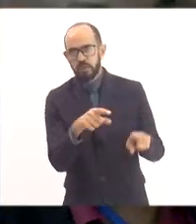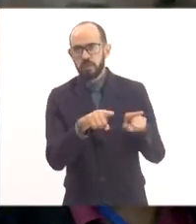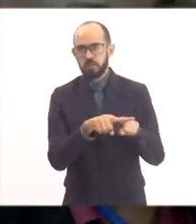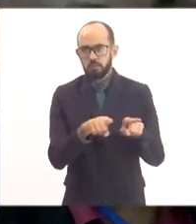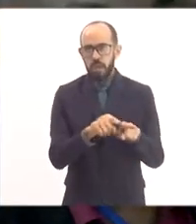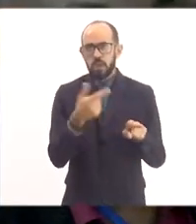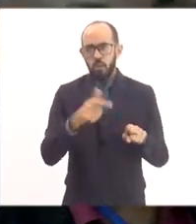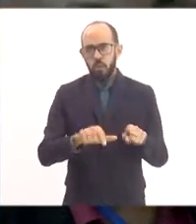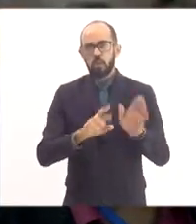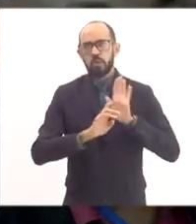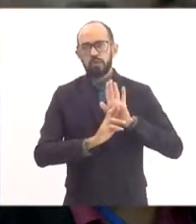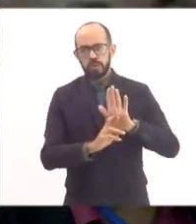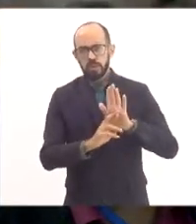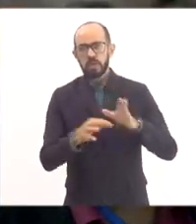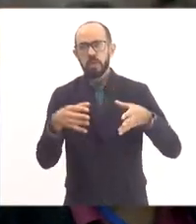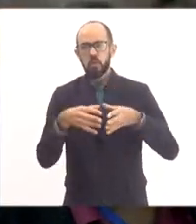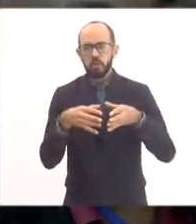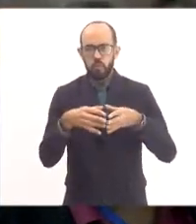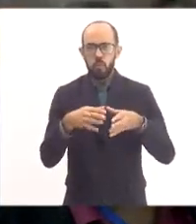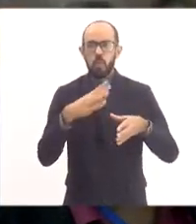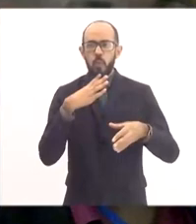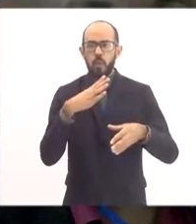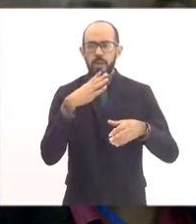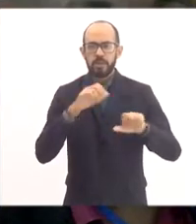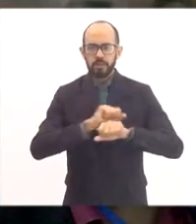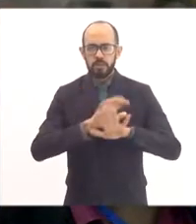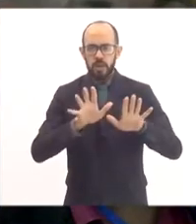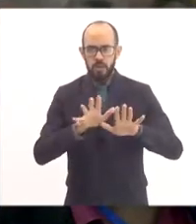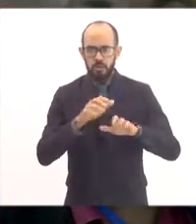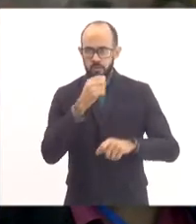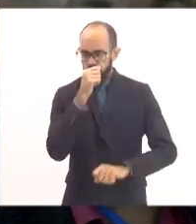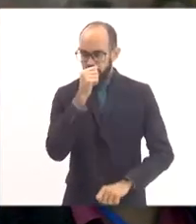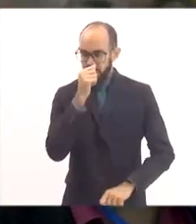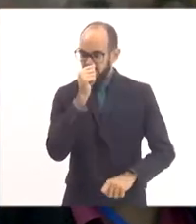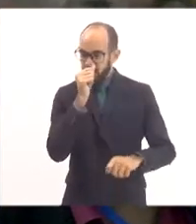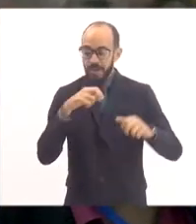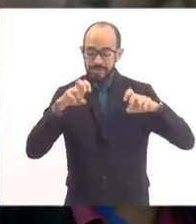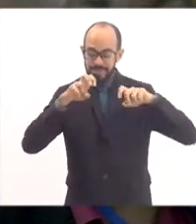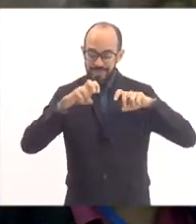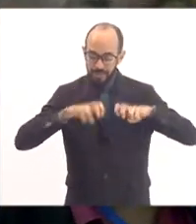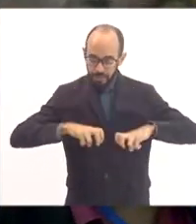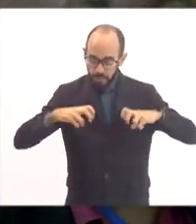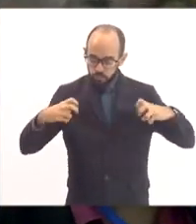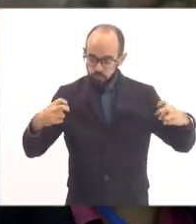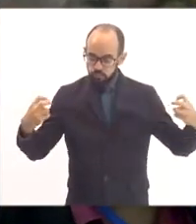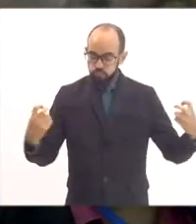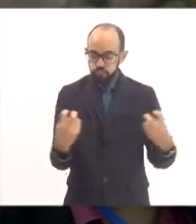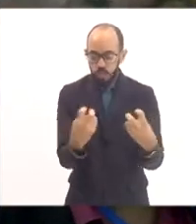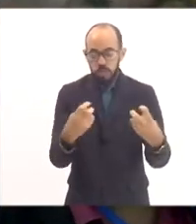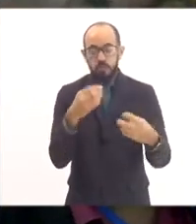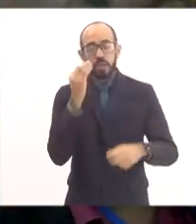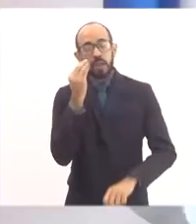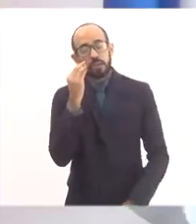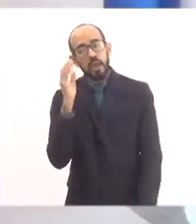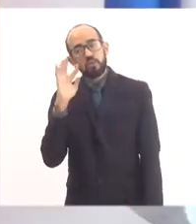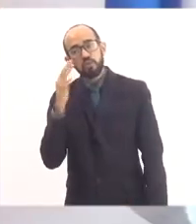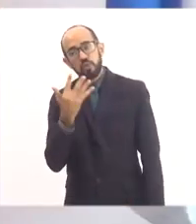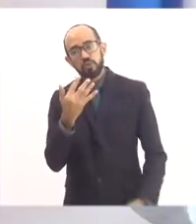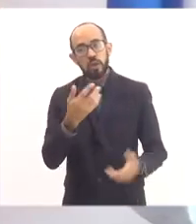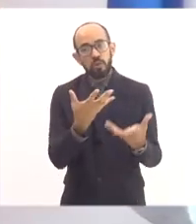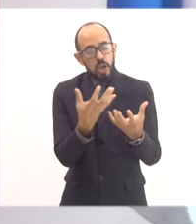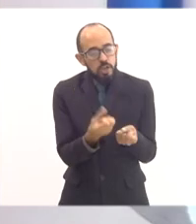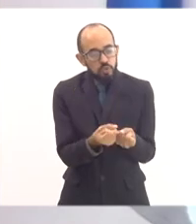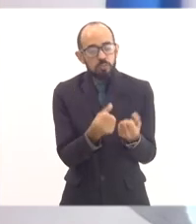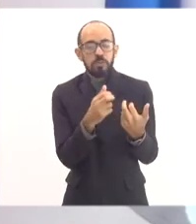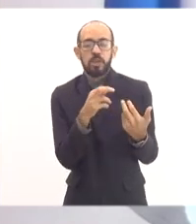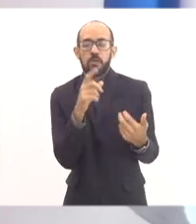comissão que conheça com clareza os detalhes. Estaremos. Sentar na mesa de reunião e tentar buscar uma solução de assumir o erro, porque eu